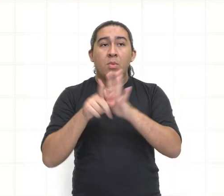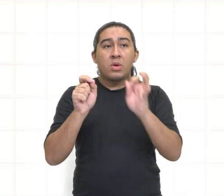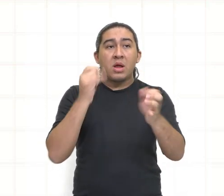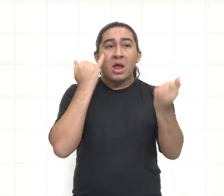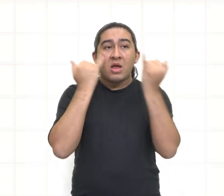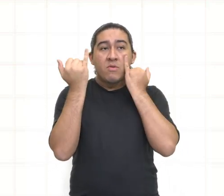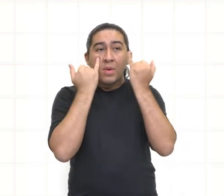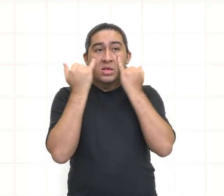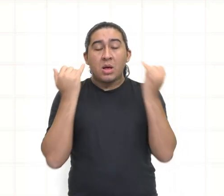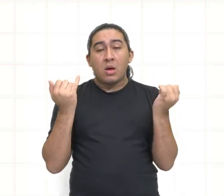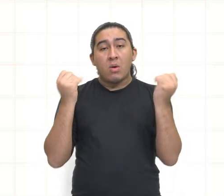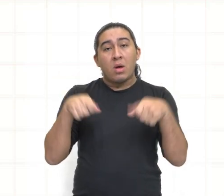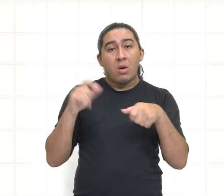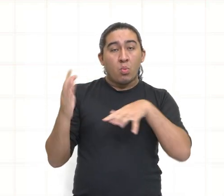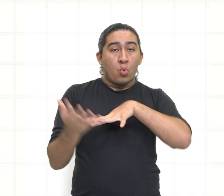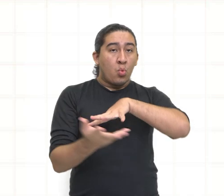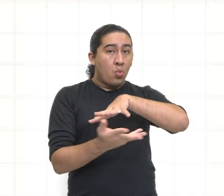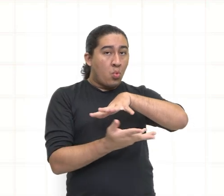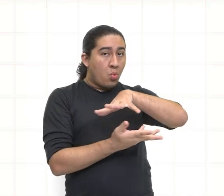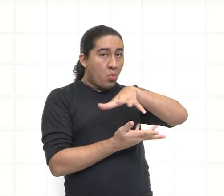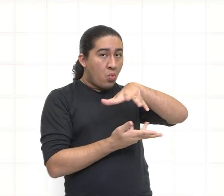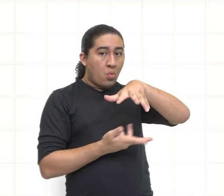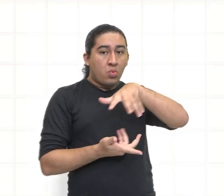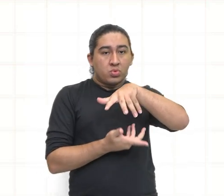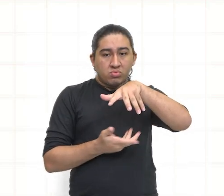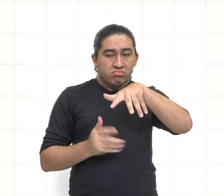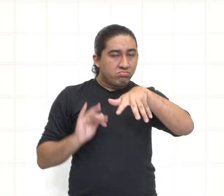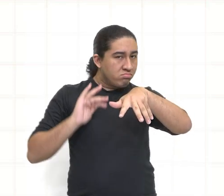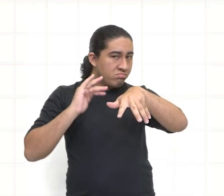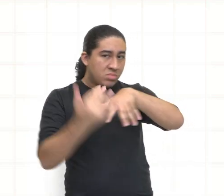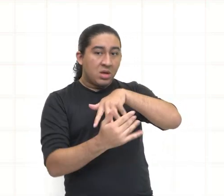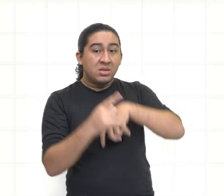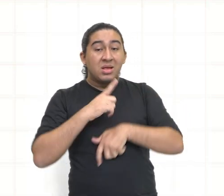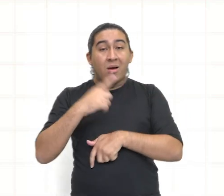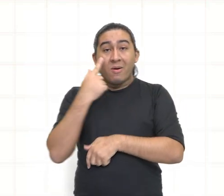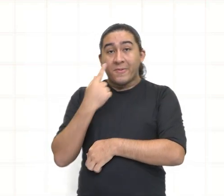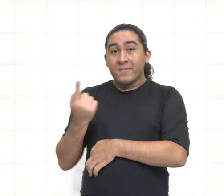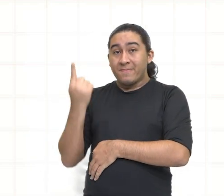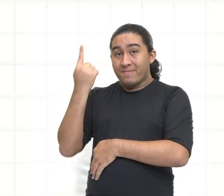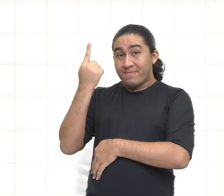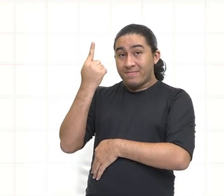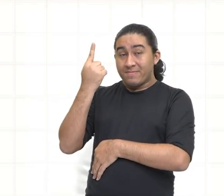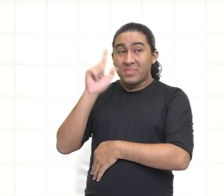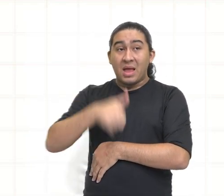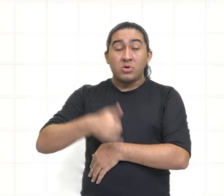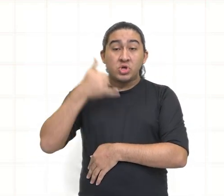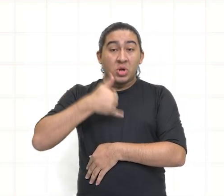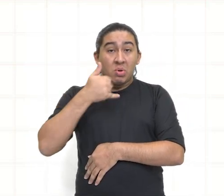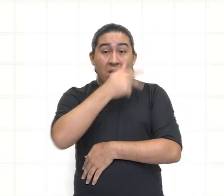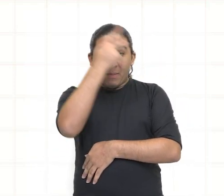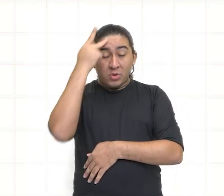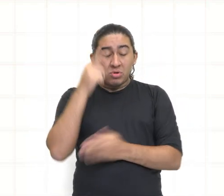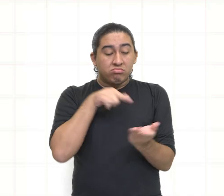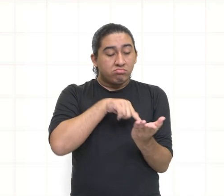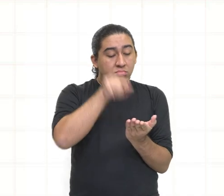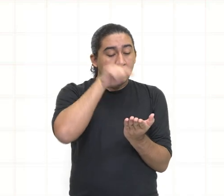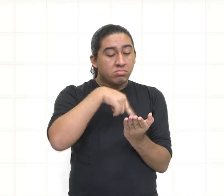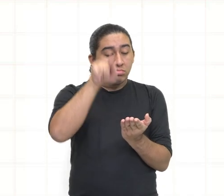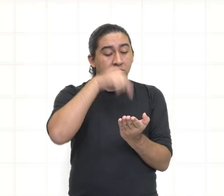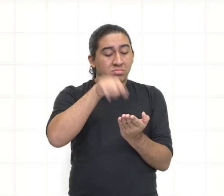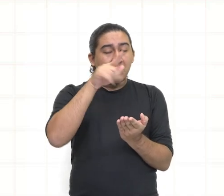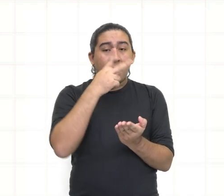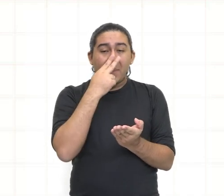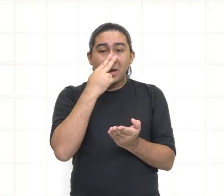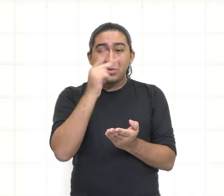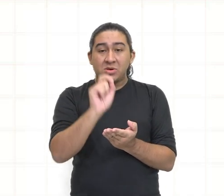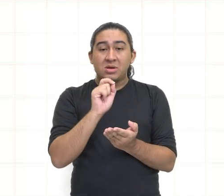informação de uma forma global. Aqui na imagem, né, nós temos aqui um celular na mão de uma pessoa e como se fosse uma